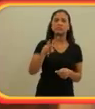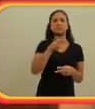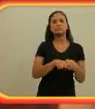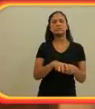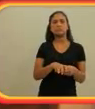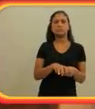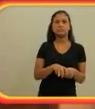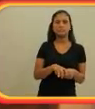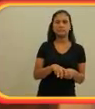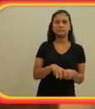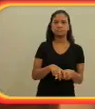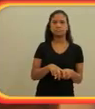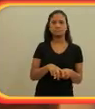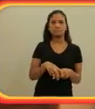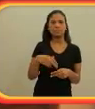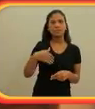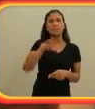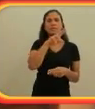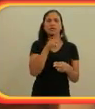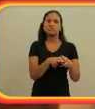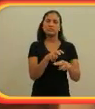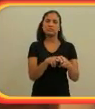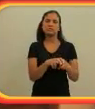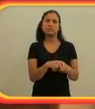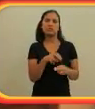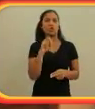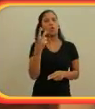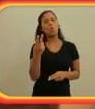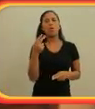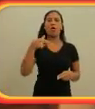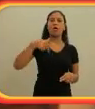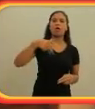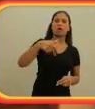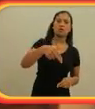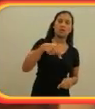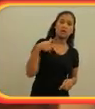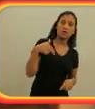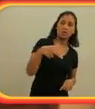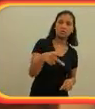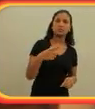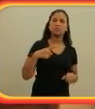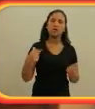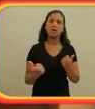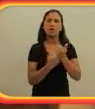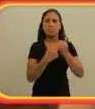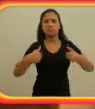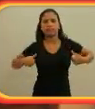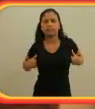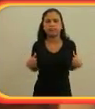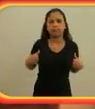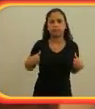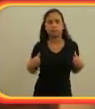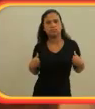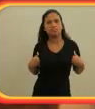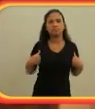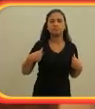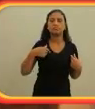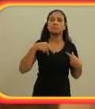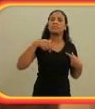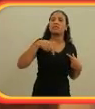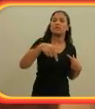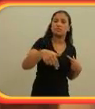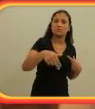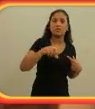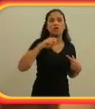objetivo funcional para esse paciente e esse objetivo, que é permanecer sentado, passar para sentado, ou até